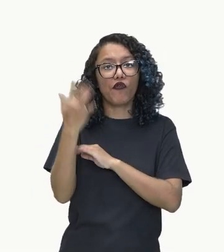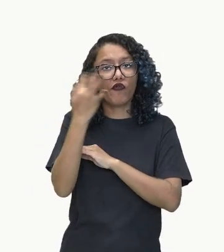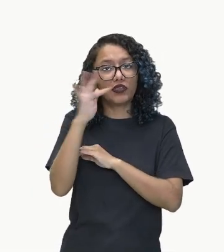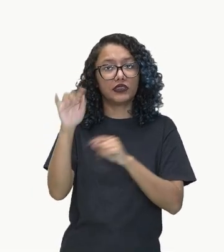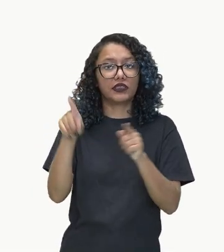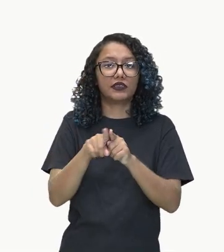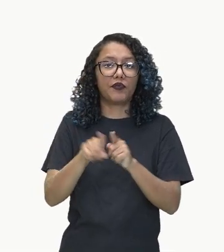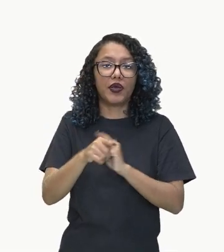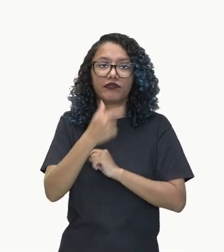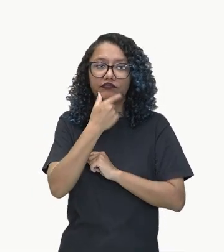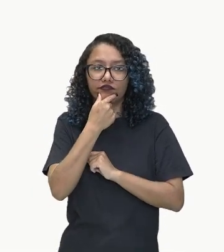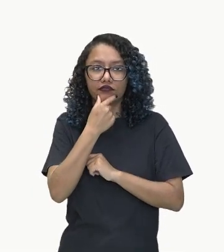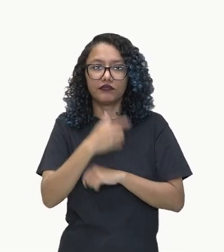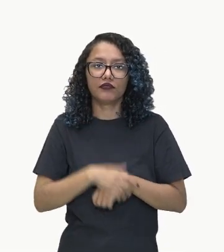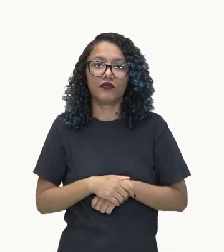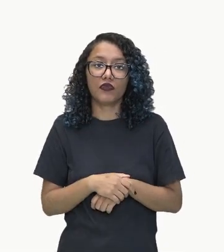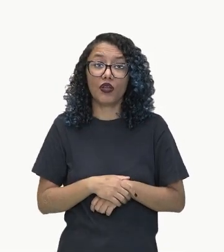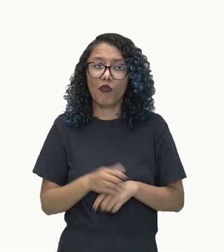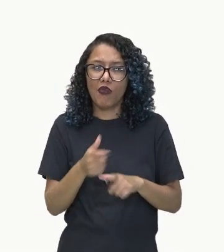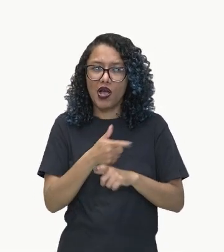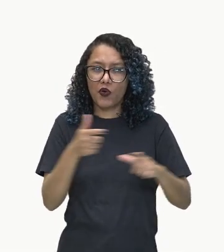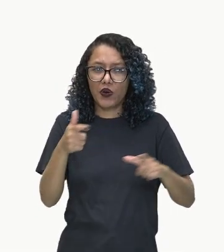do território